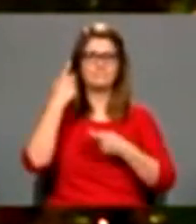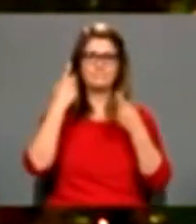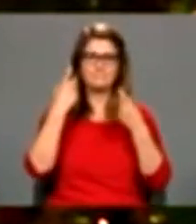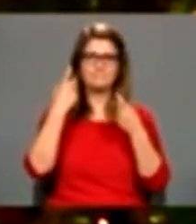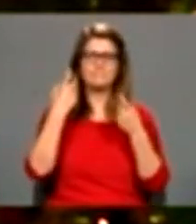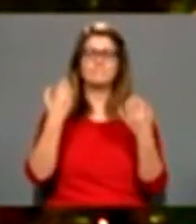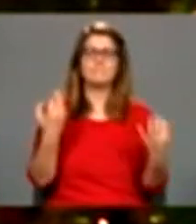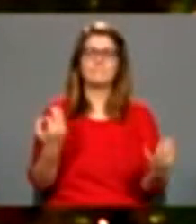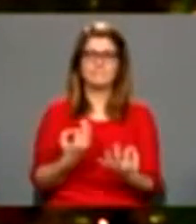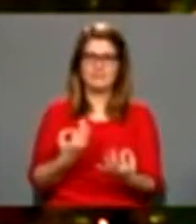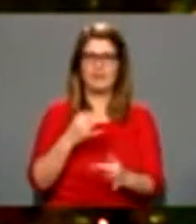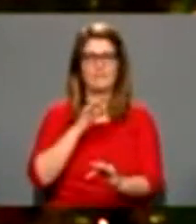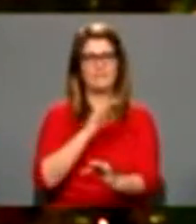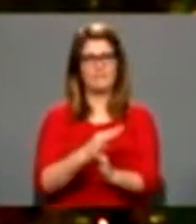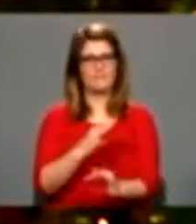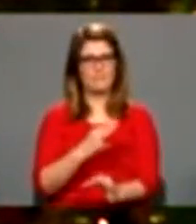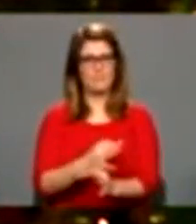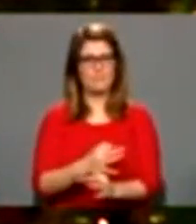lembrar